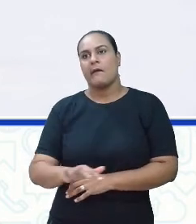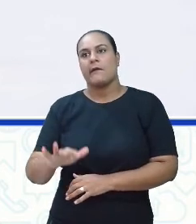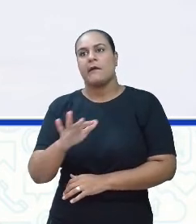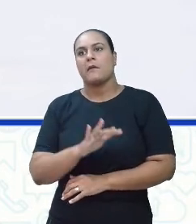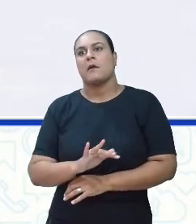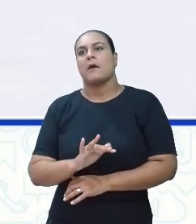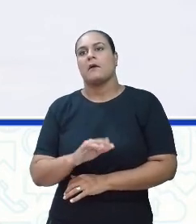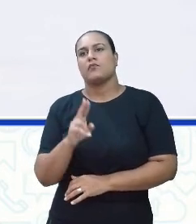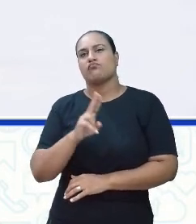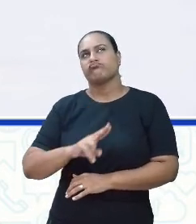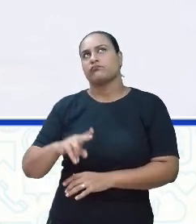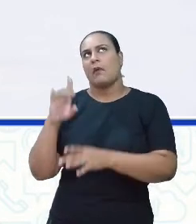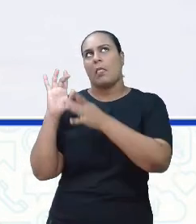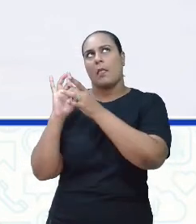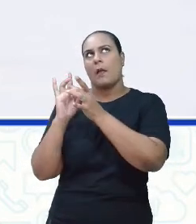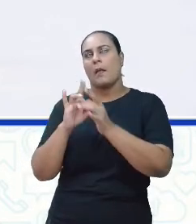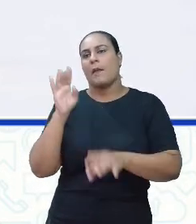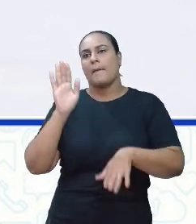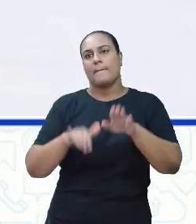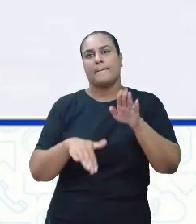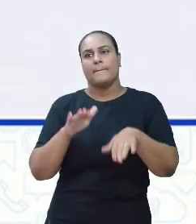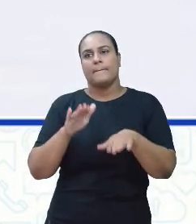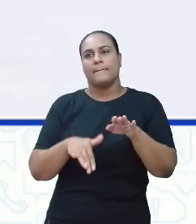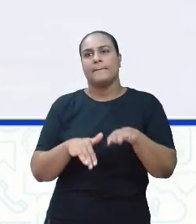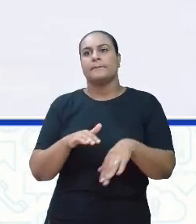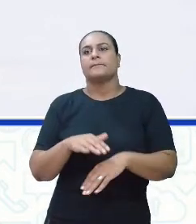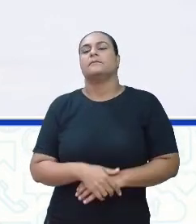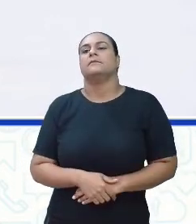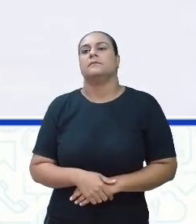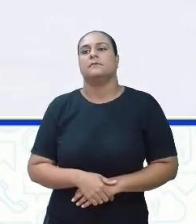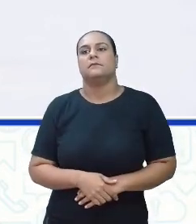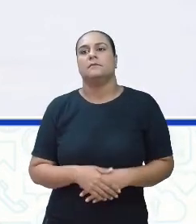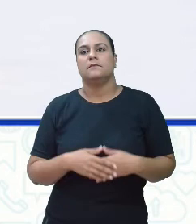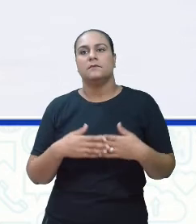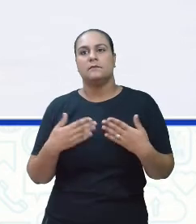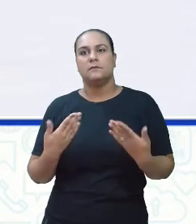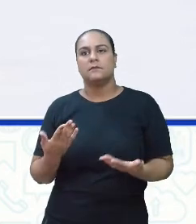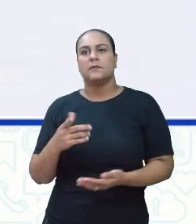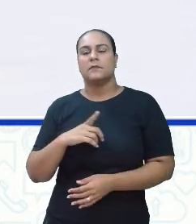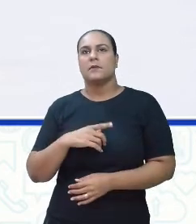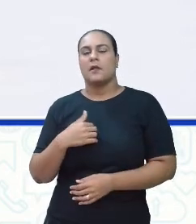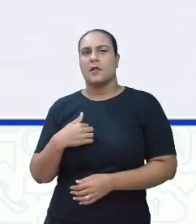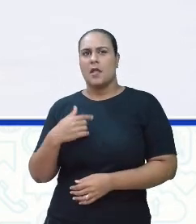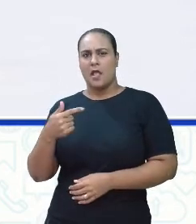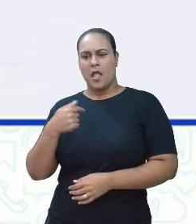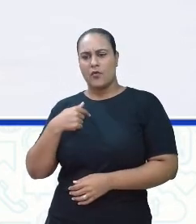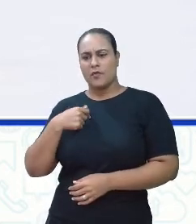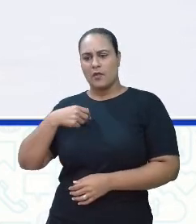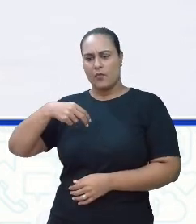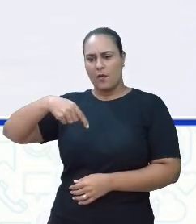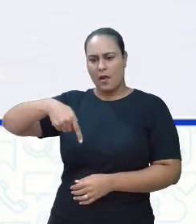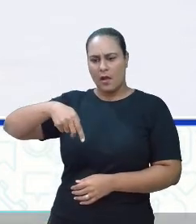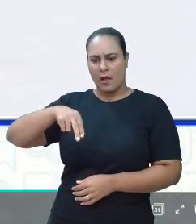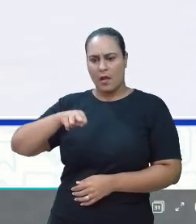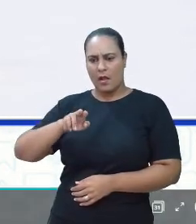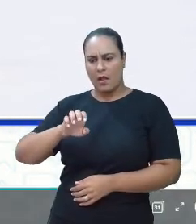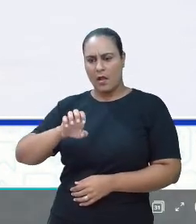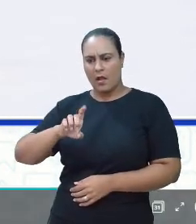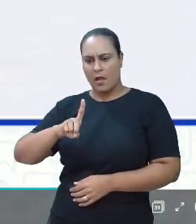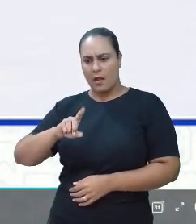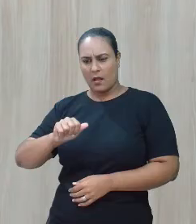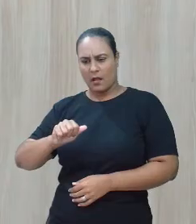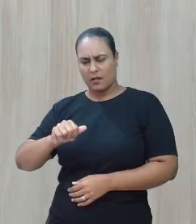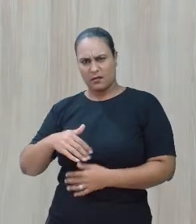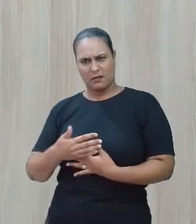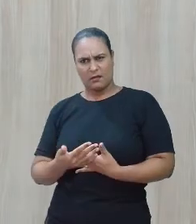muito no meio dos adolescentes e jovens, né? Eu tenho uma queda por você. Um exemplo,